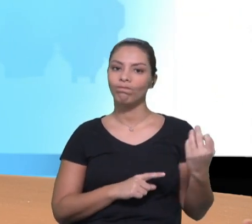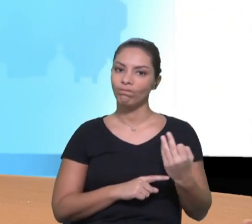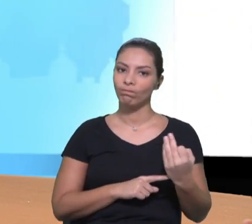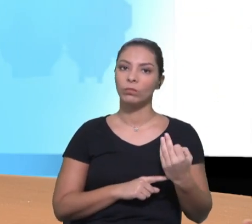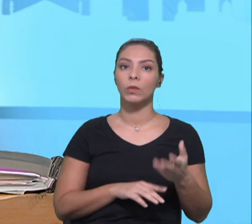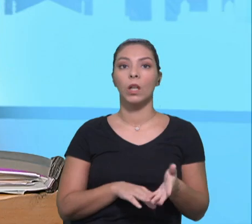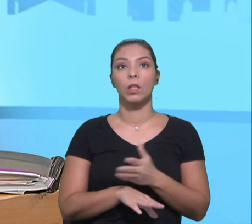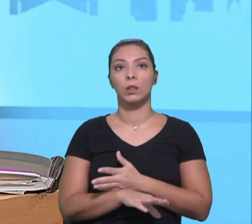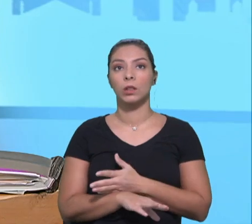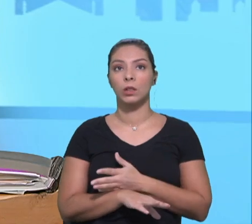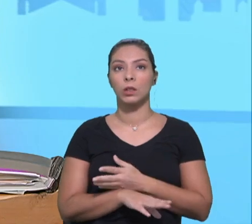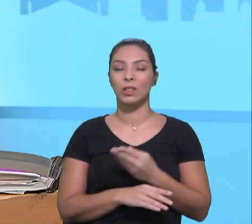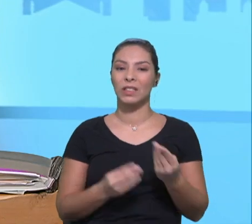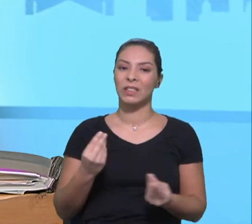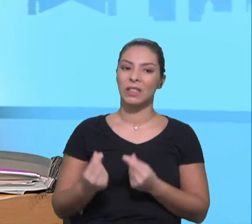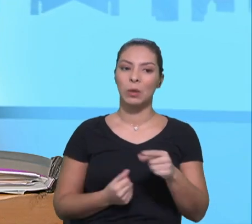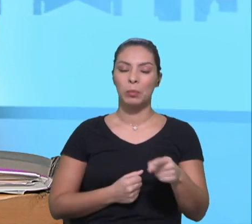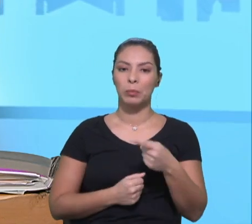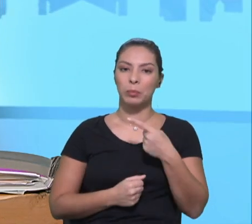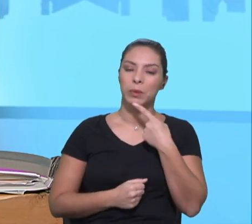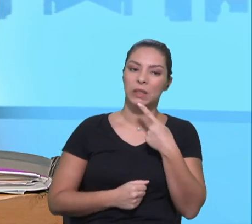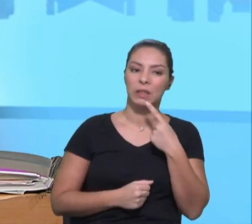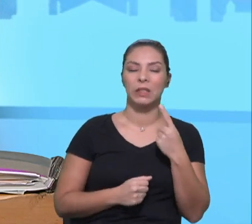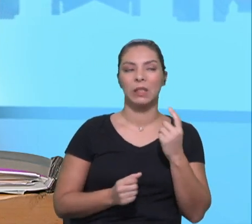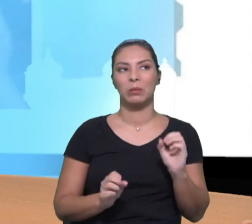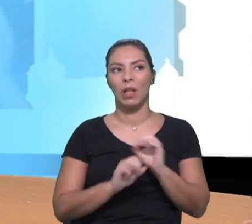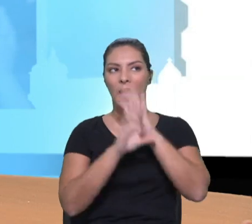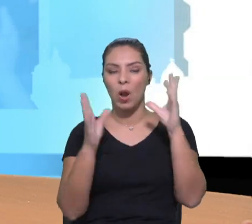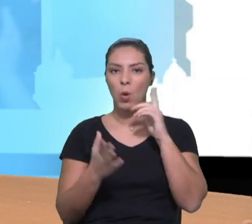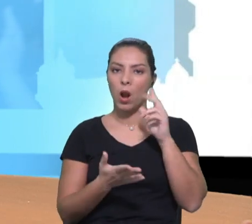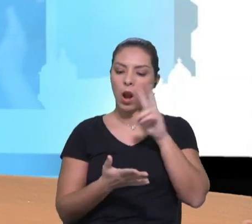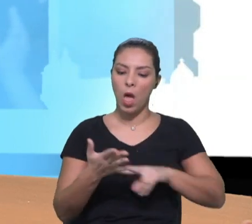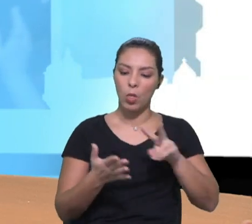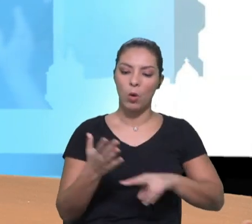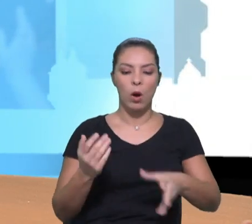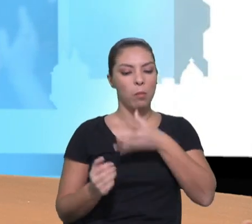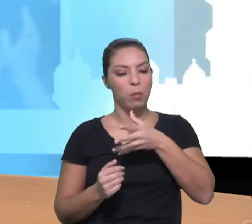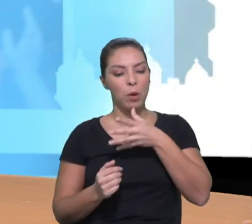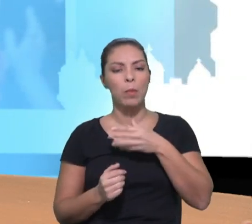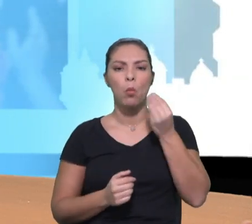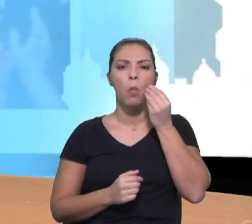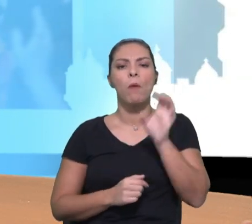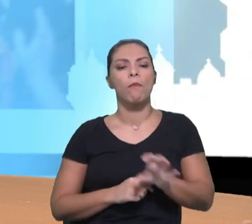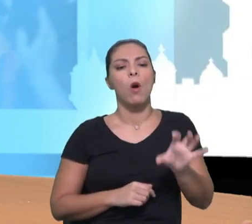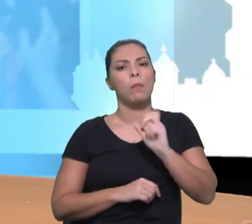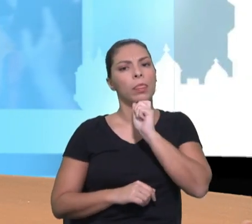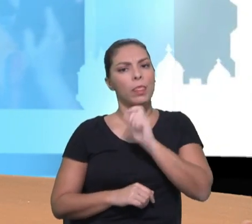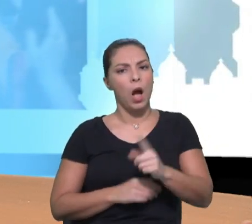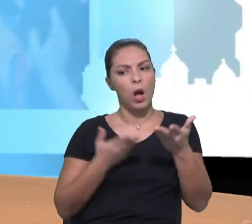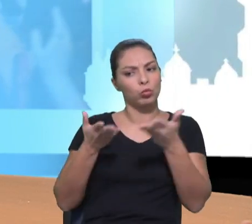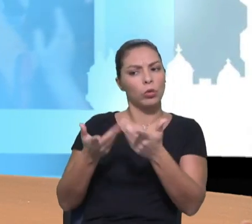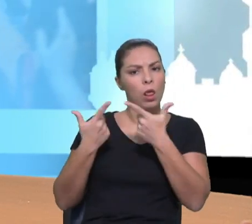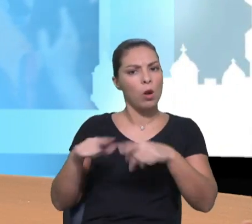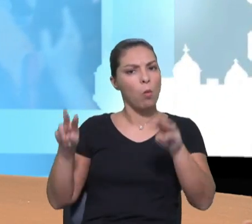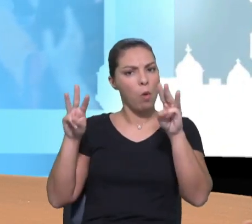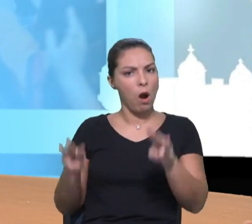dificuldade em perceber a própria linguagem litúrgica. De que forma é que este património edificado pode vir a ajudar a que essa linguagem também